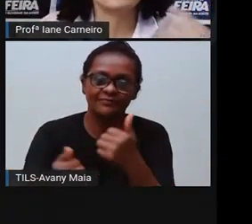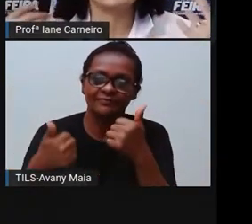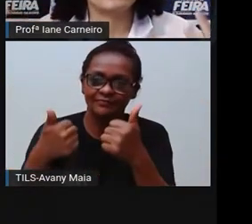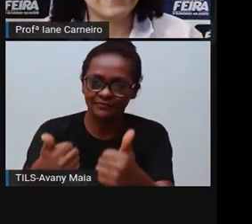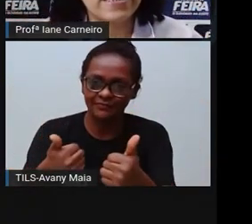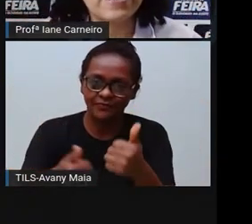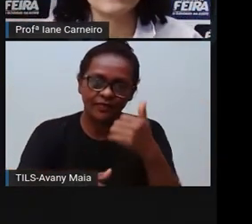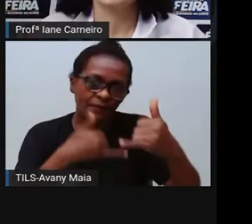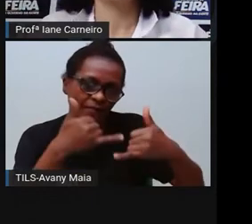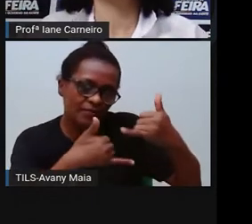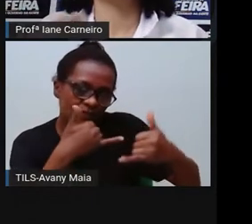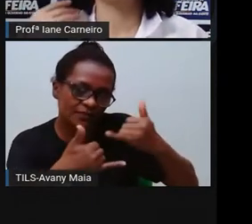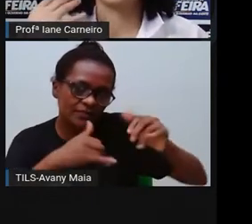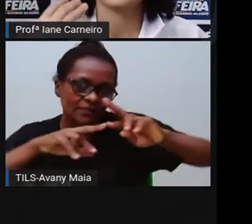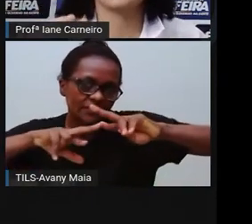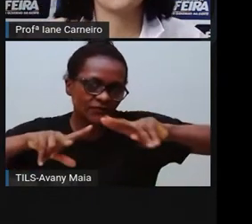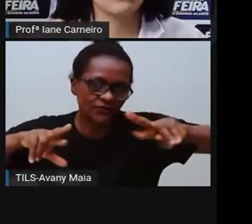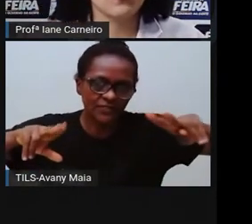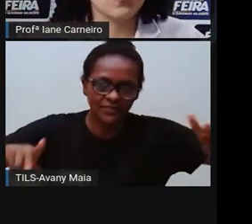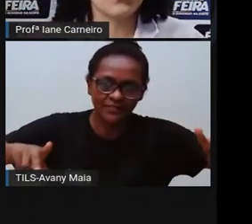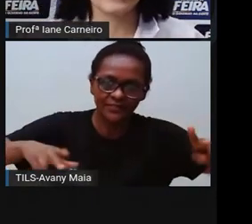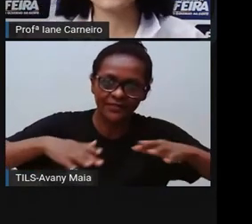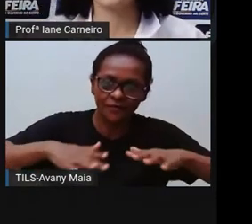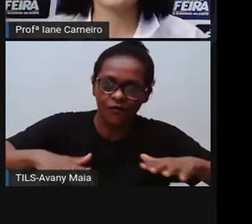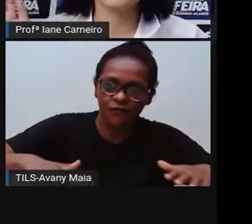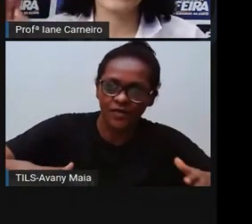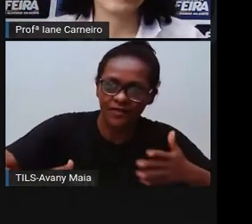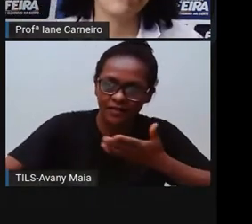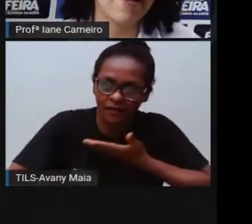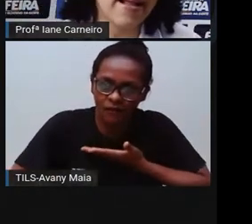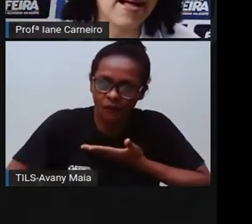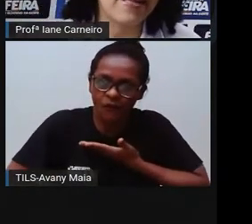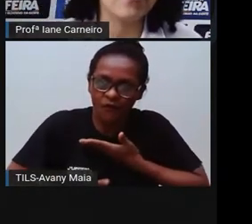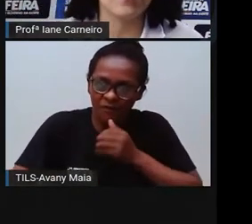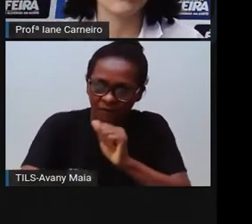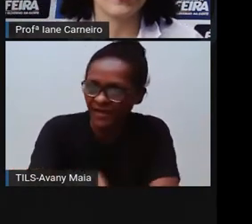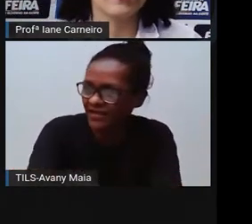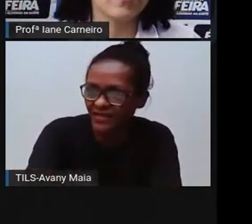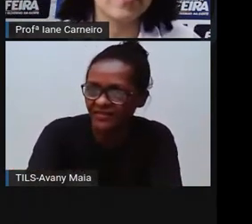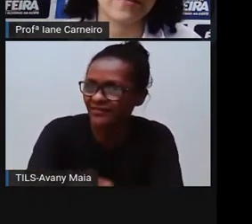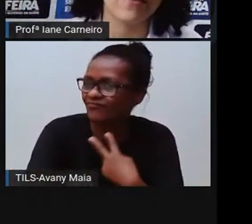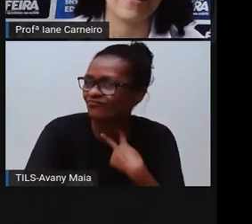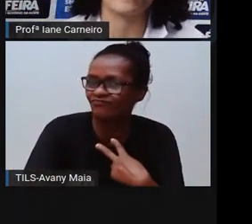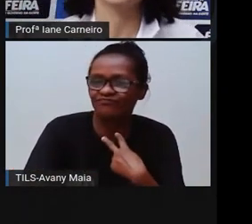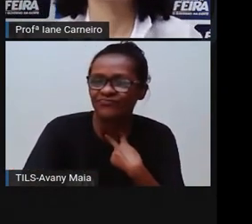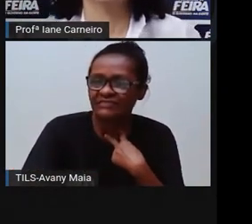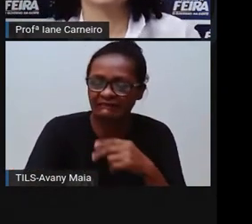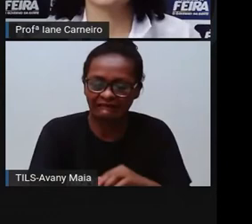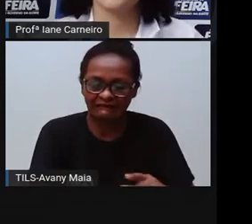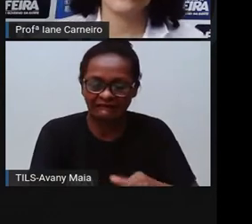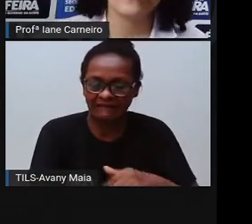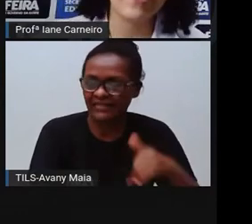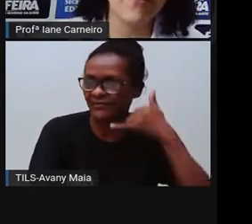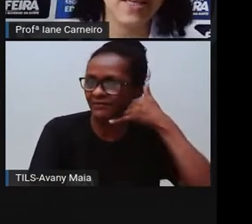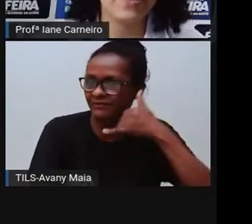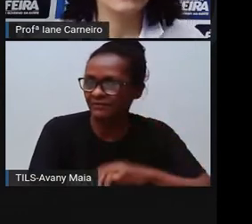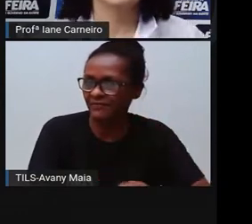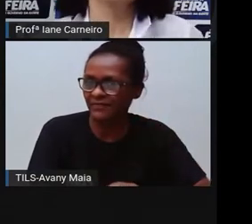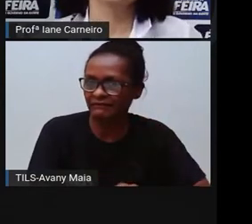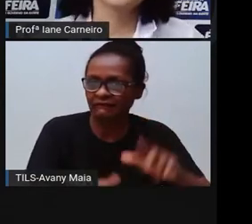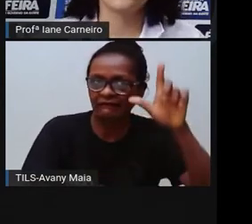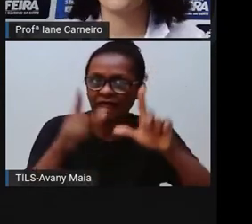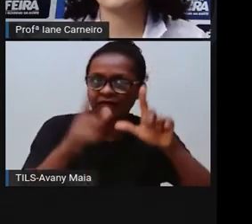busque brincadeiras que movimentem seu corpo, né? Que você não fique ali parado, só jogando no celular, né? Só vendo